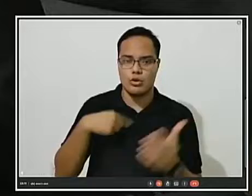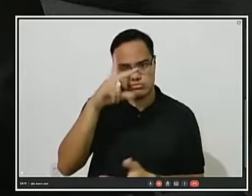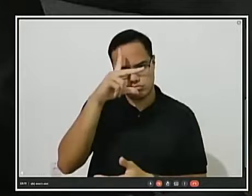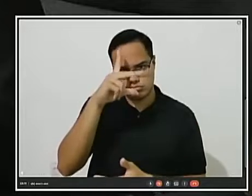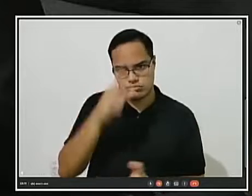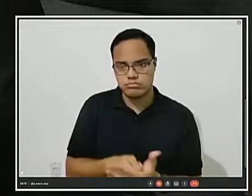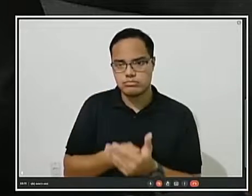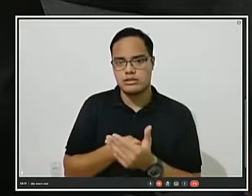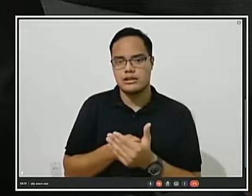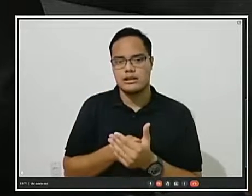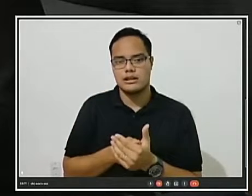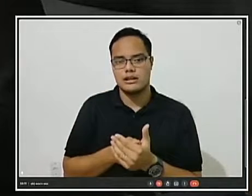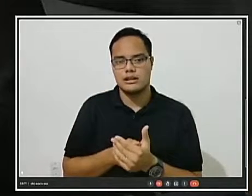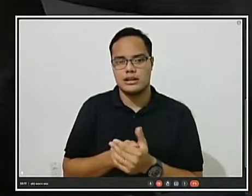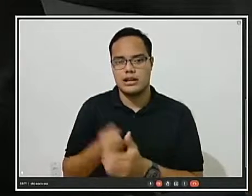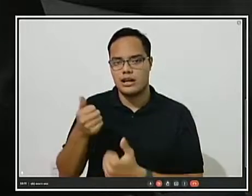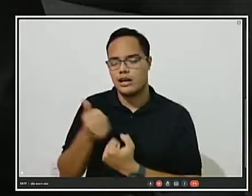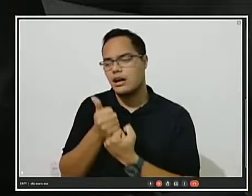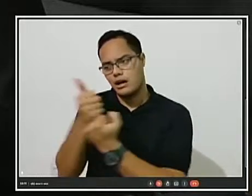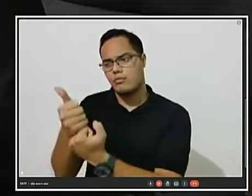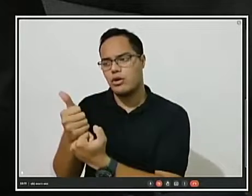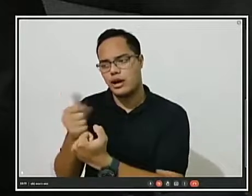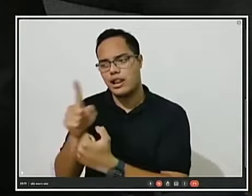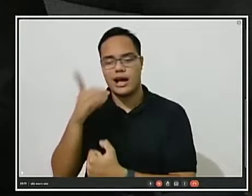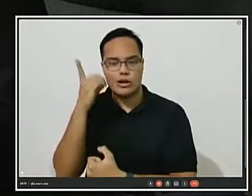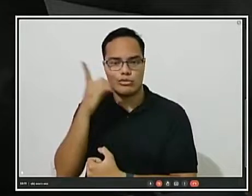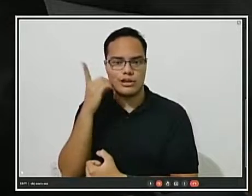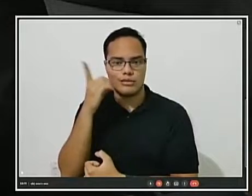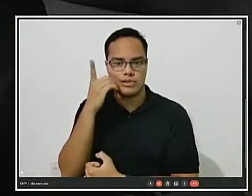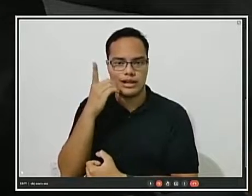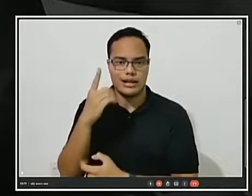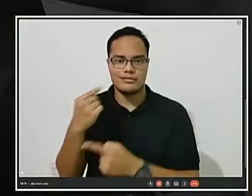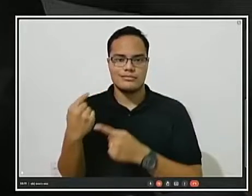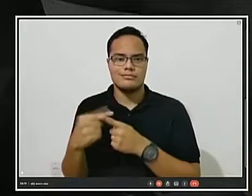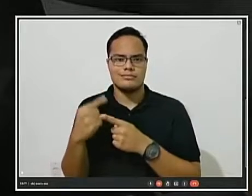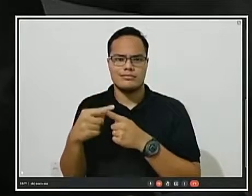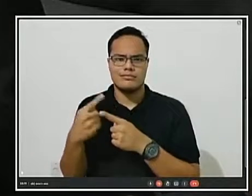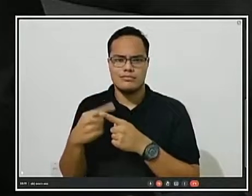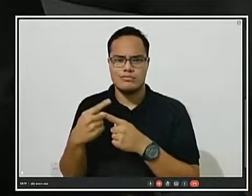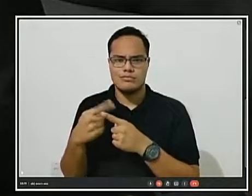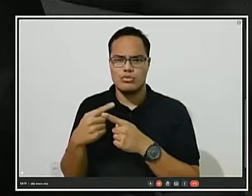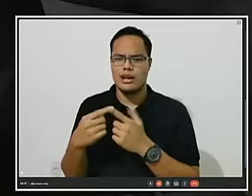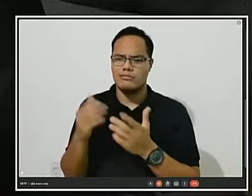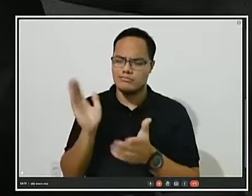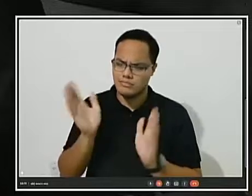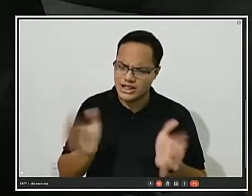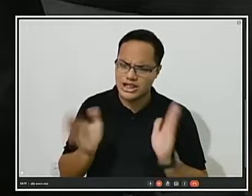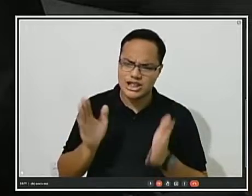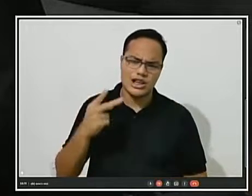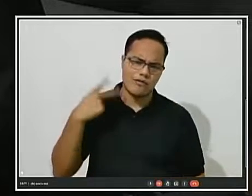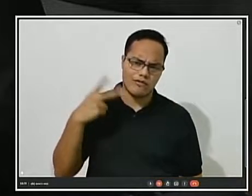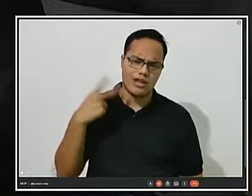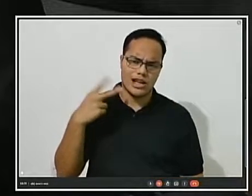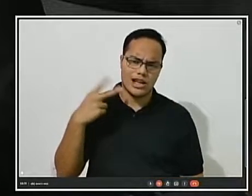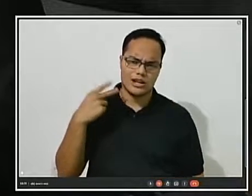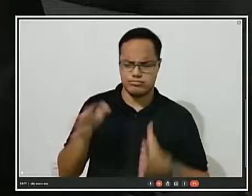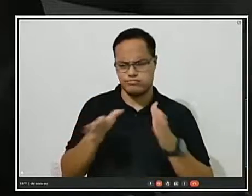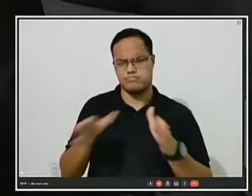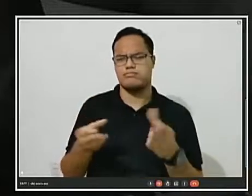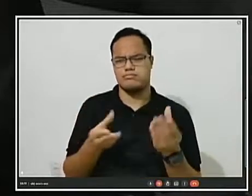líder do governo sem máquina até porque pela força que ele tem já foi vereador vários mandatos já foi